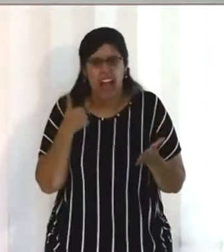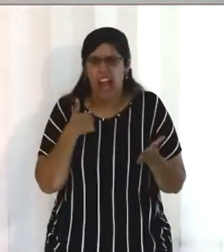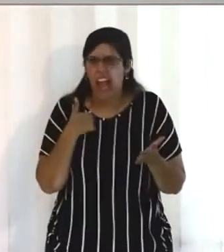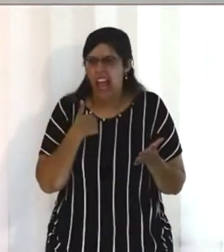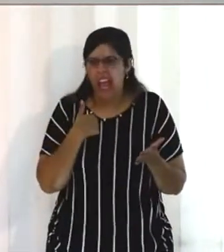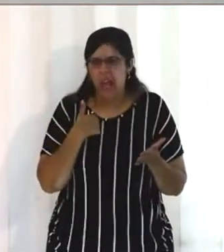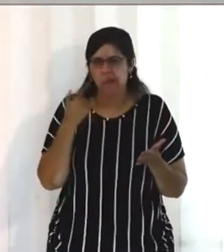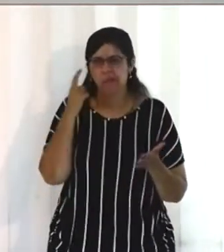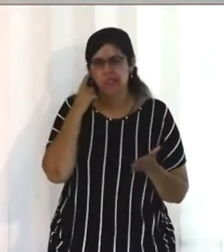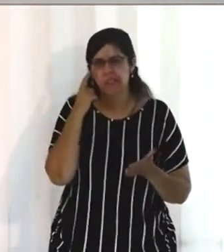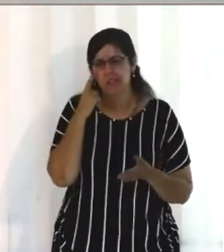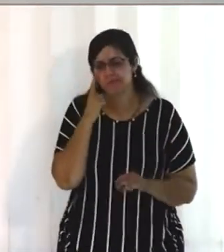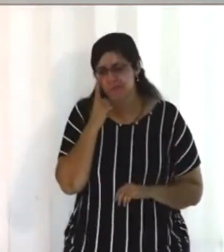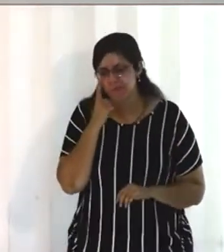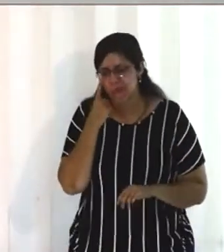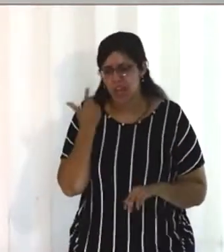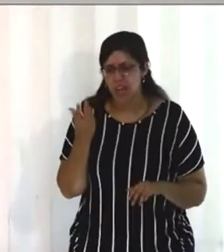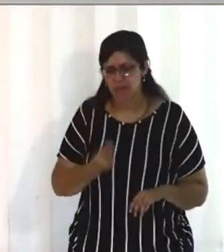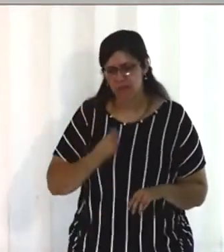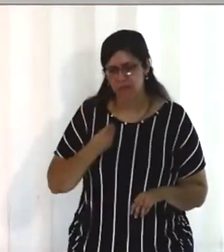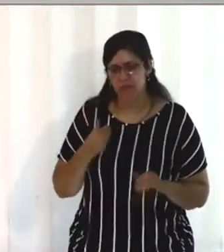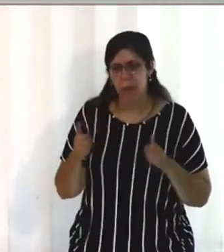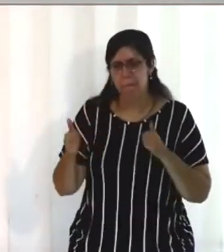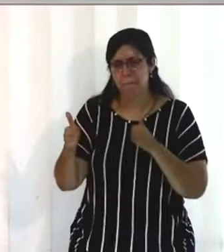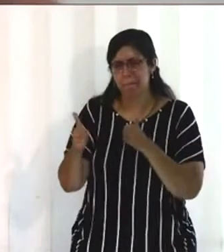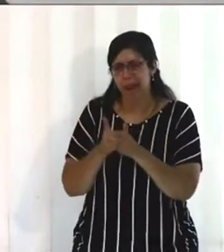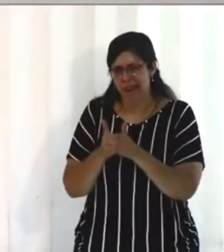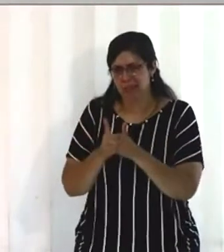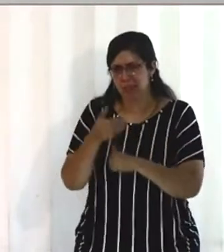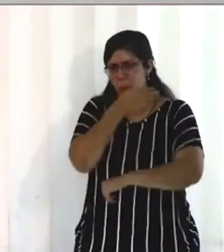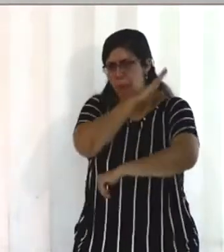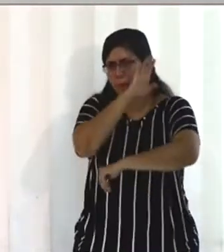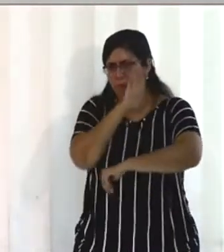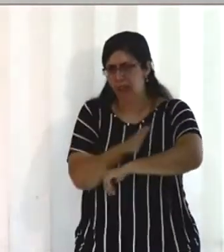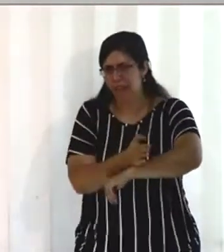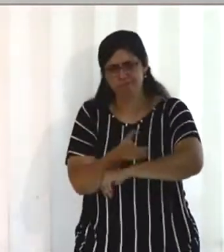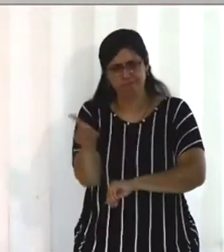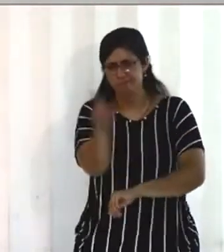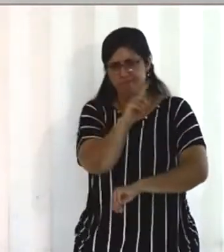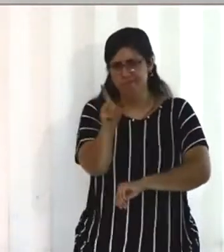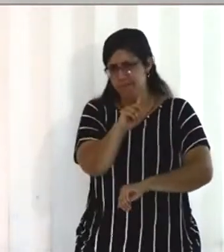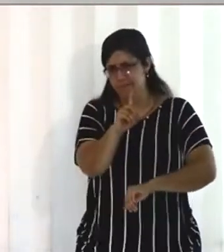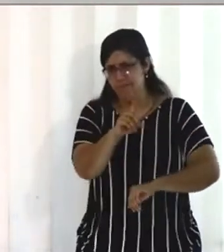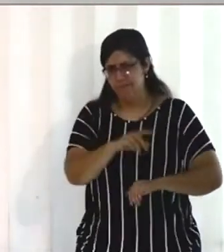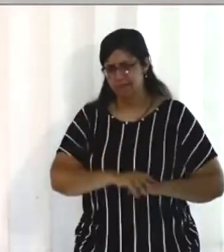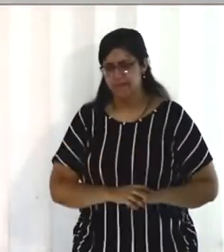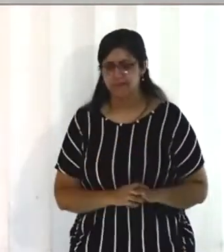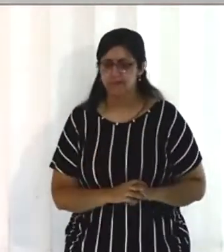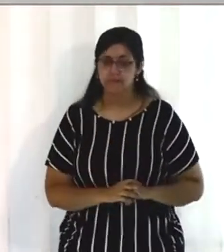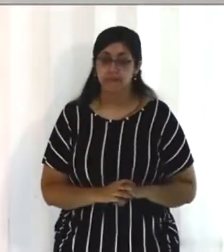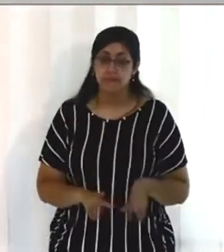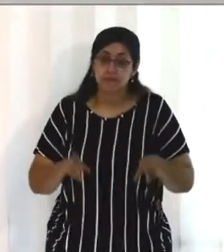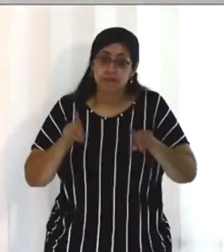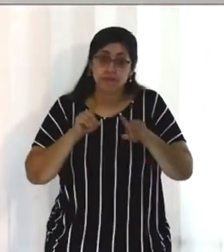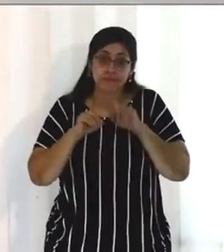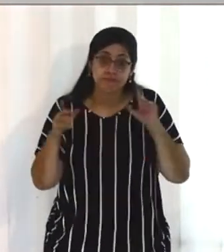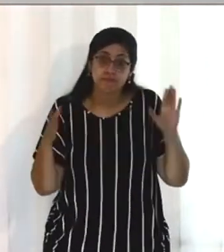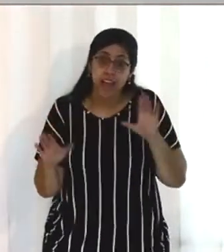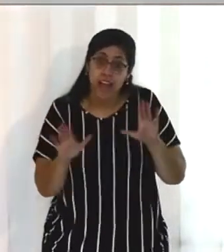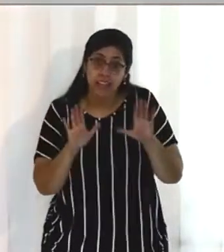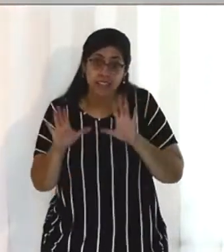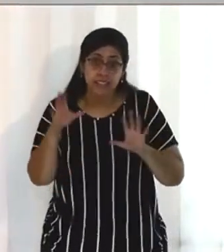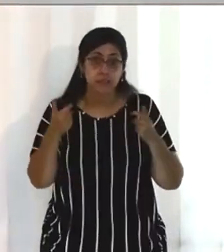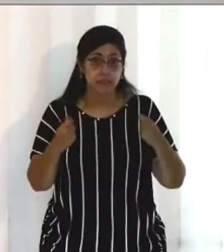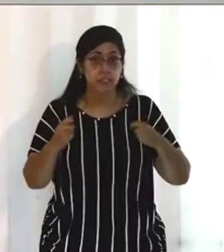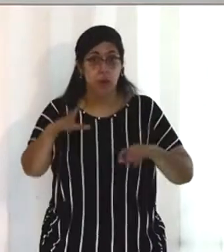do Vesúvio. Talvez nós que dizemos, eu preservaria melhor a minha vida, talvez nós estejamos necessitando muito de aprendizado sobre